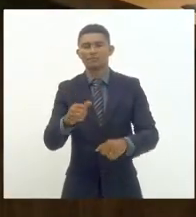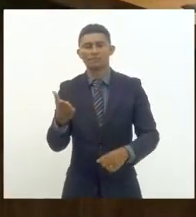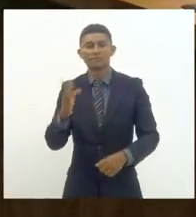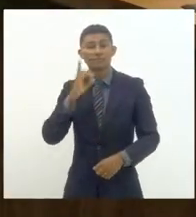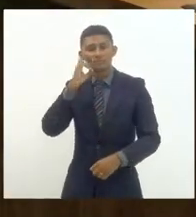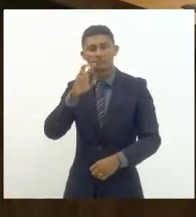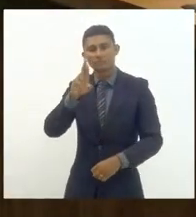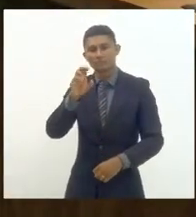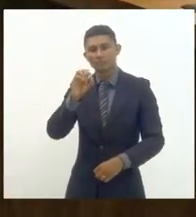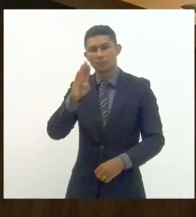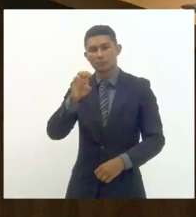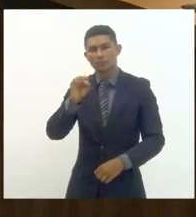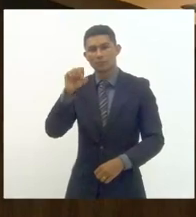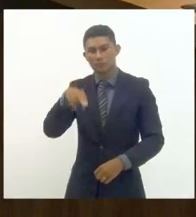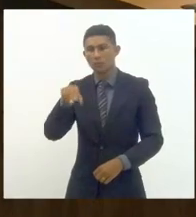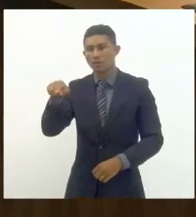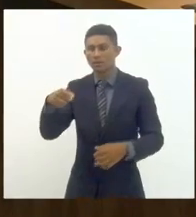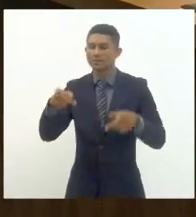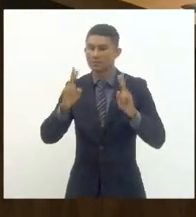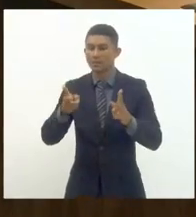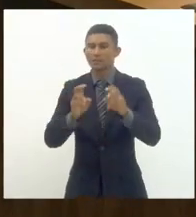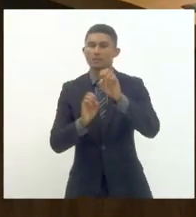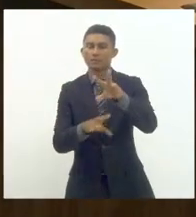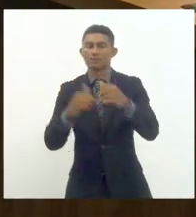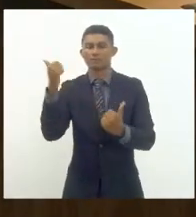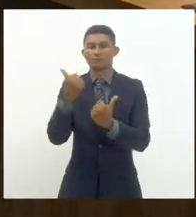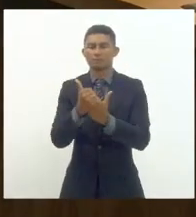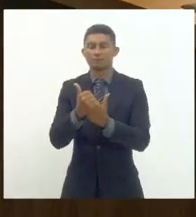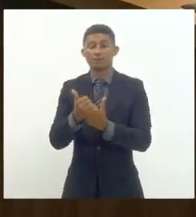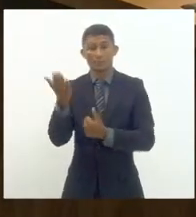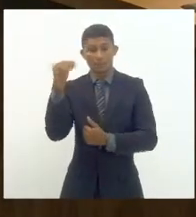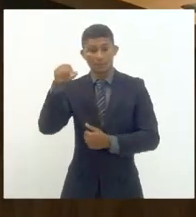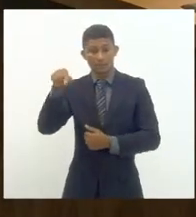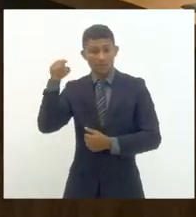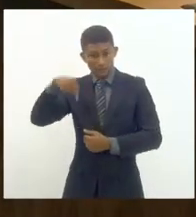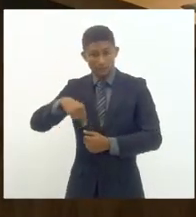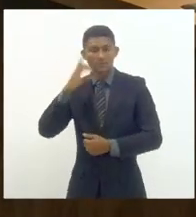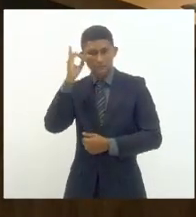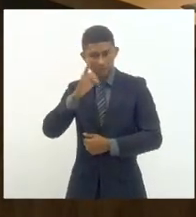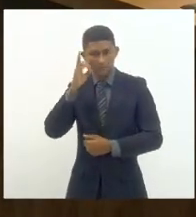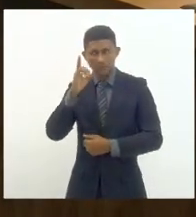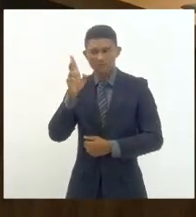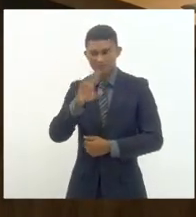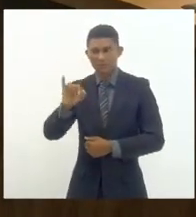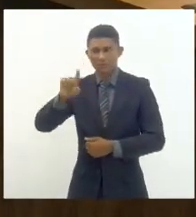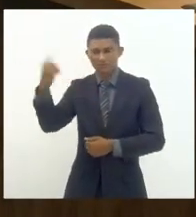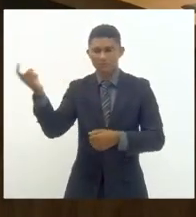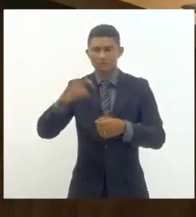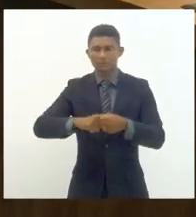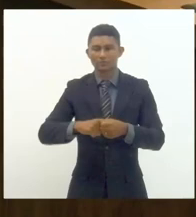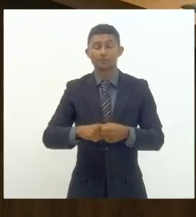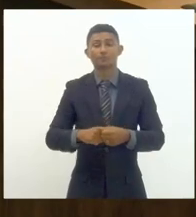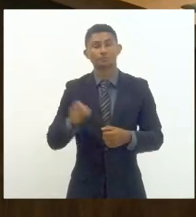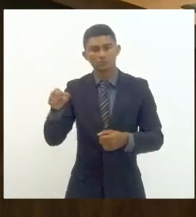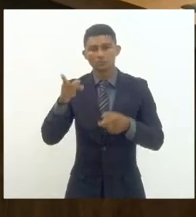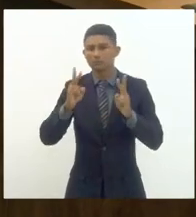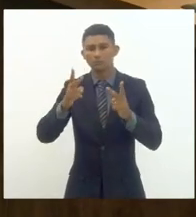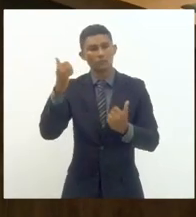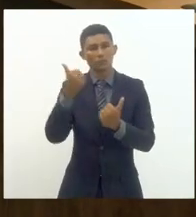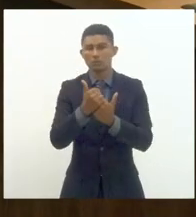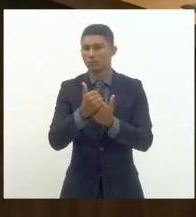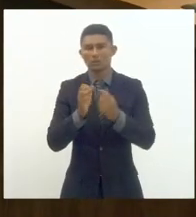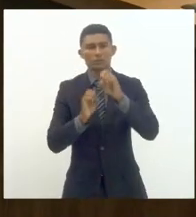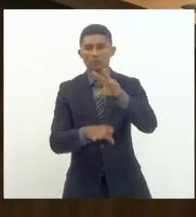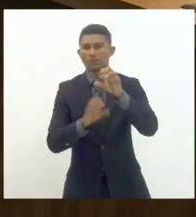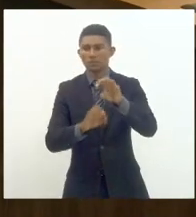deputado, importante defensor da educação no Rio de Janeiro, quando esteve neste plenário e há de voltar para este plenário, foi um importante defensor da educação, eu quero